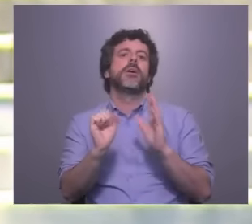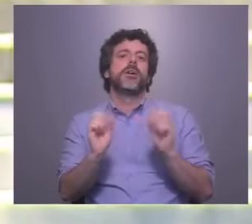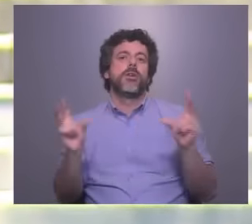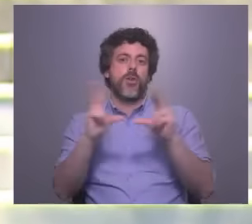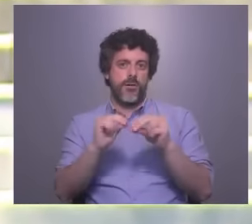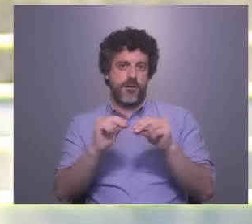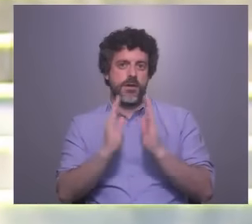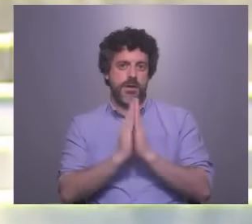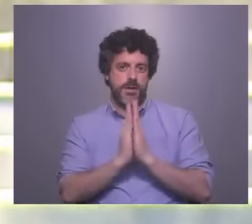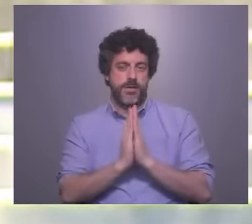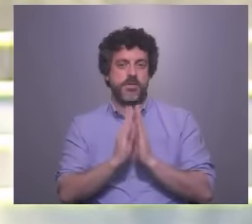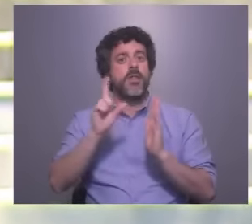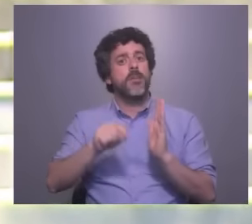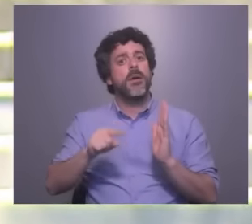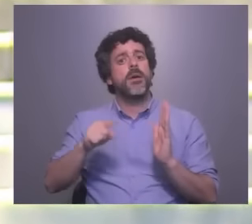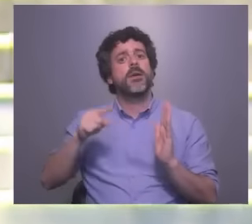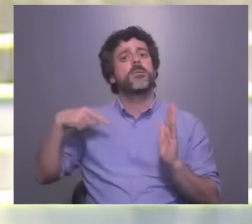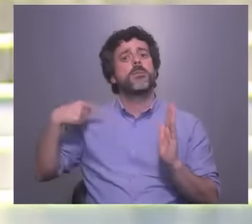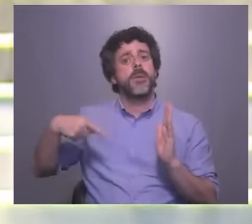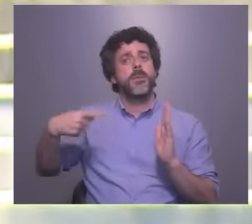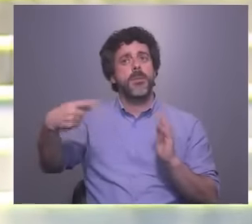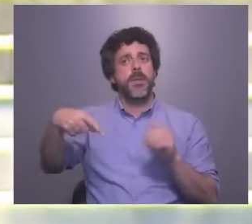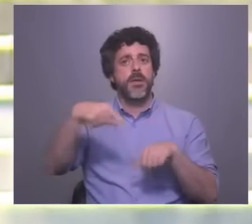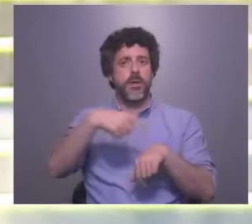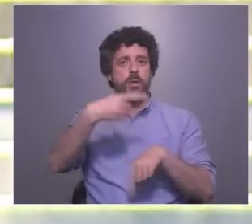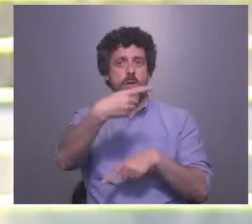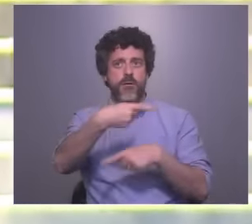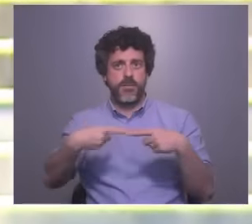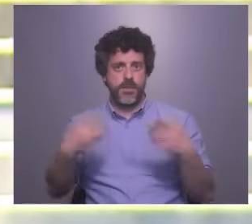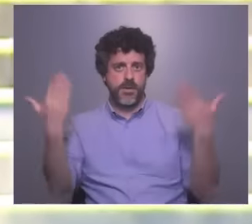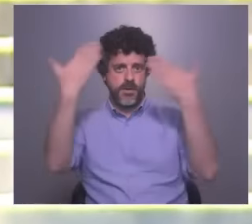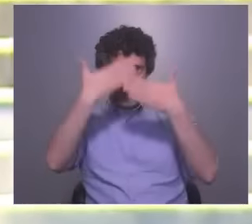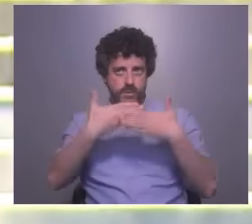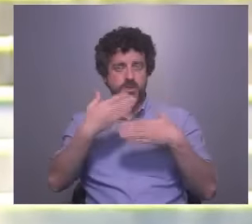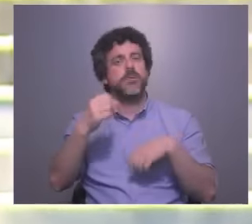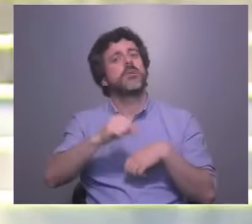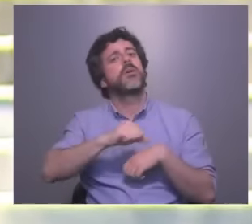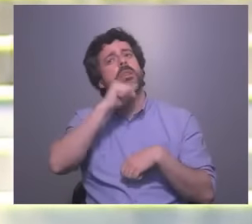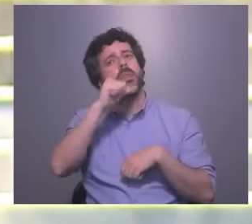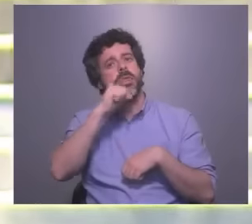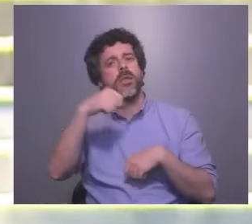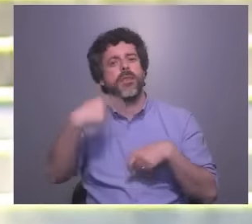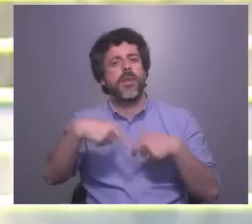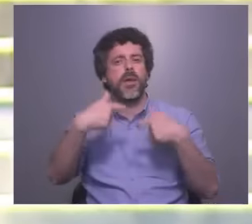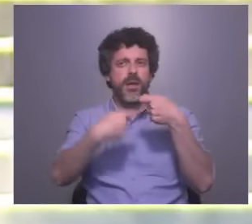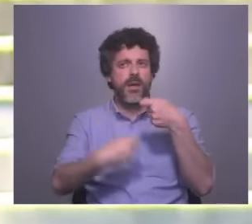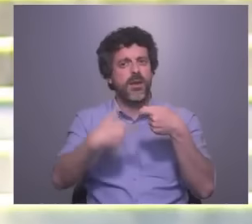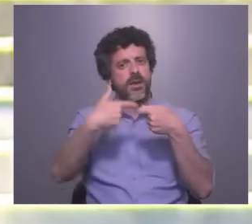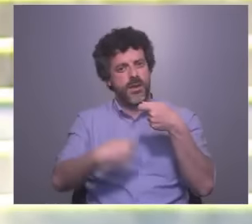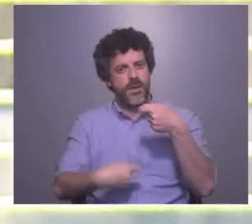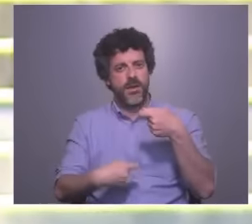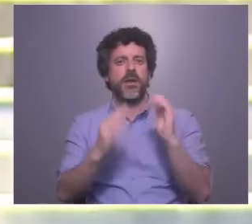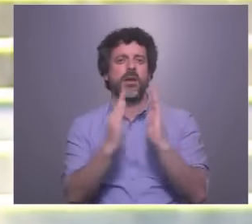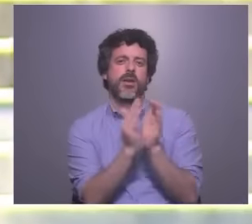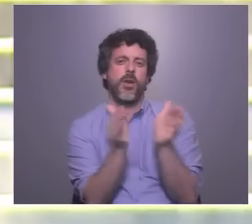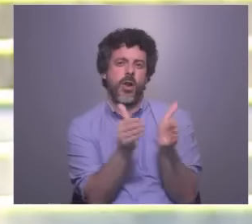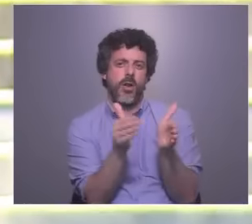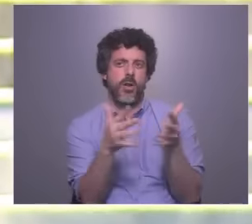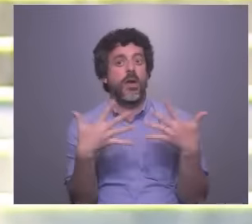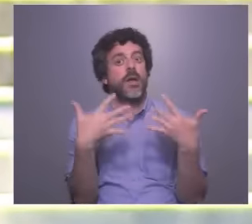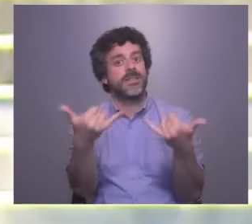das Aparições. E às 15 horas, a meditação e adoração eucarística na Basílica da